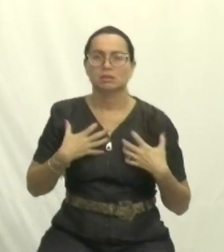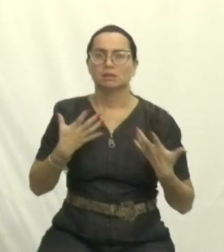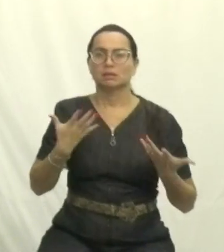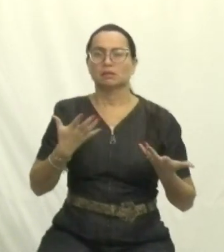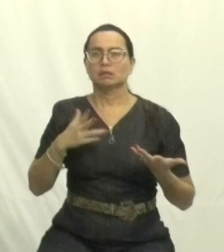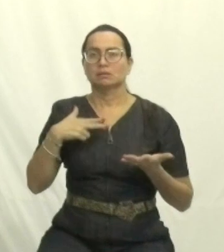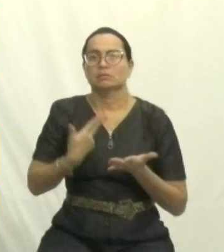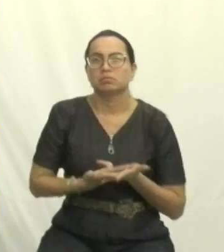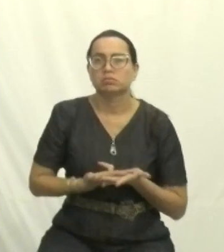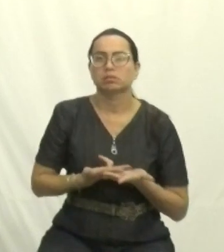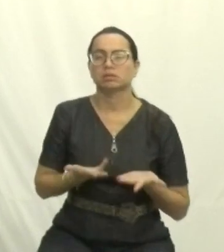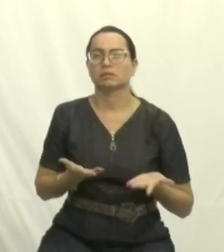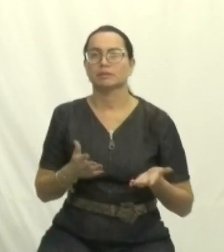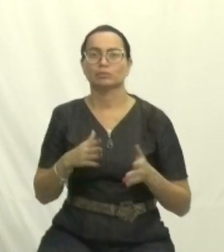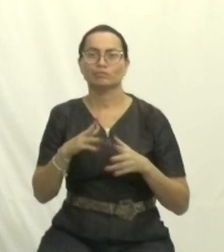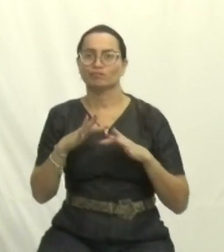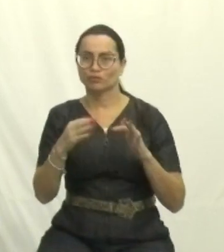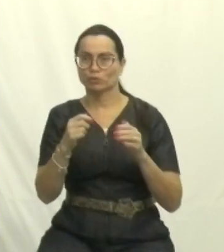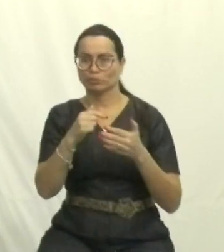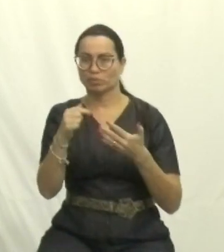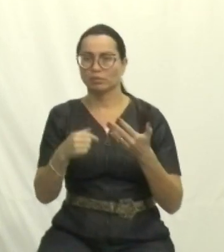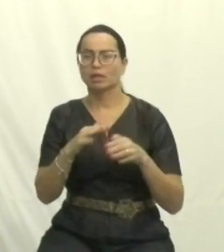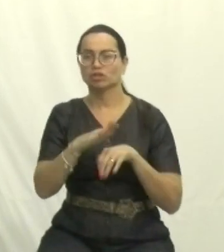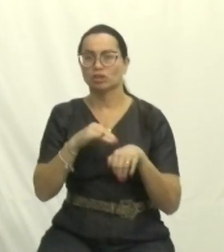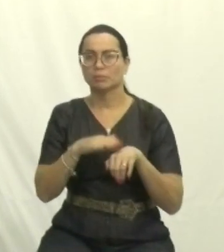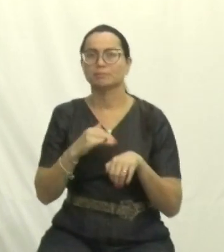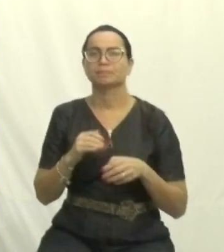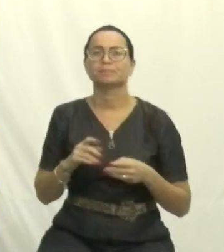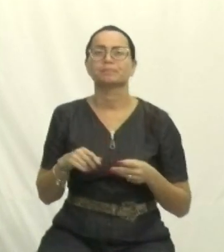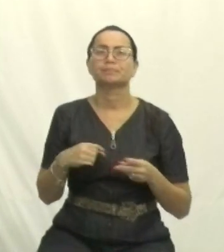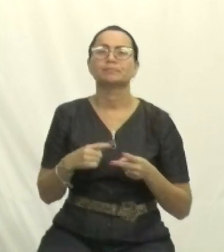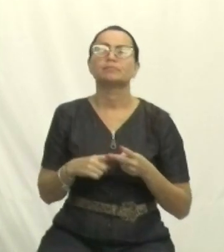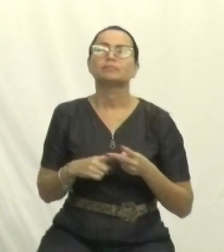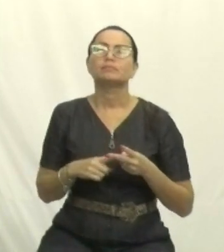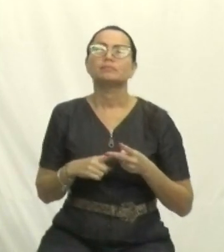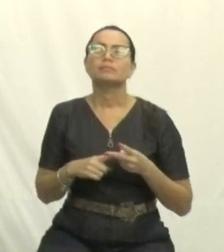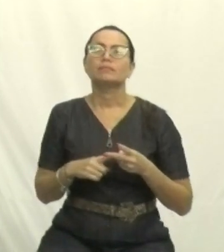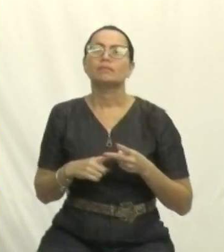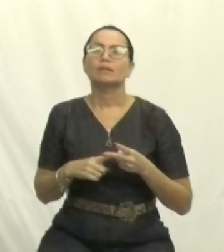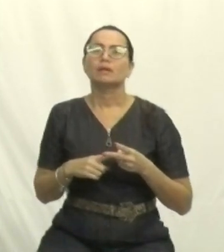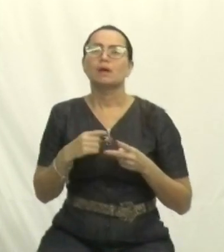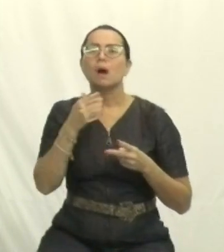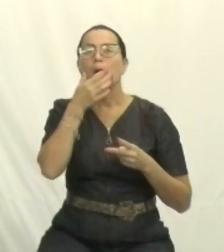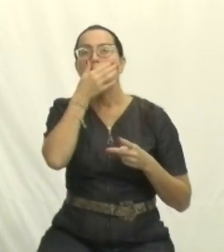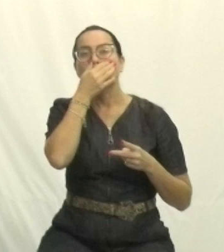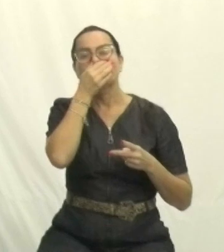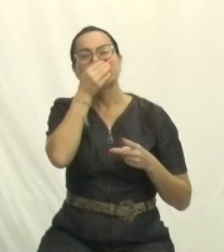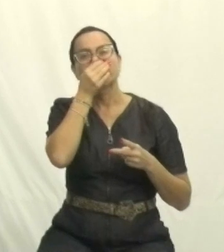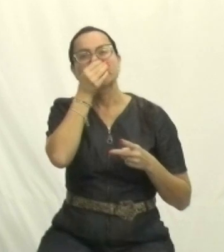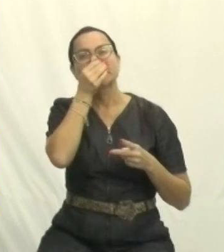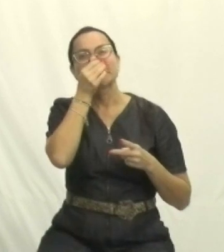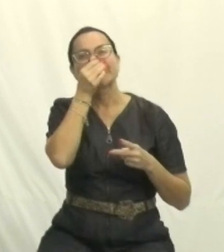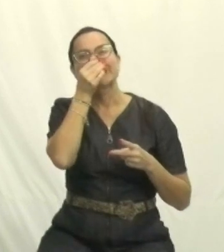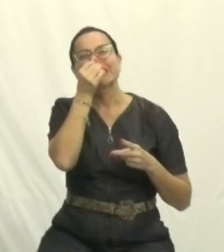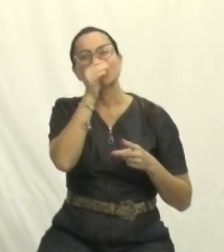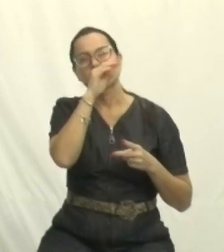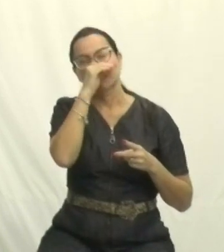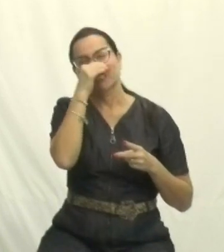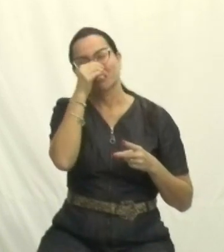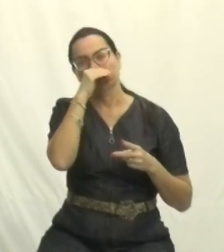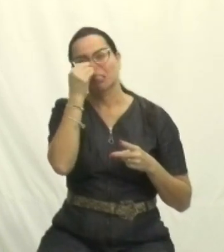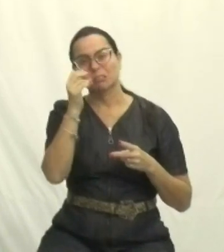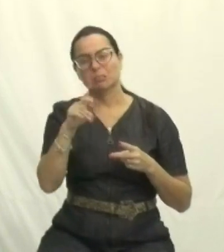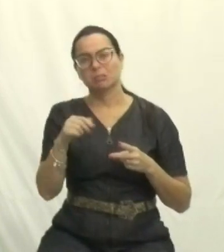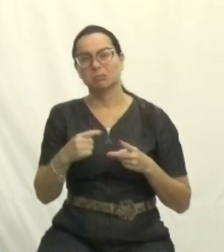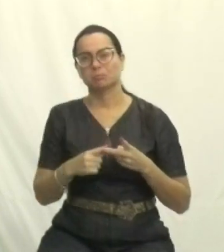serviço de segurança contra incêndio. Como eu falei, nós, em Criciúma, nós temos uma companhia especializada em realizar análise e vistoria de projetos, justamente